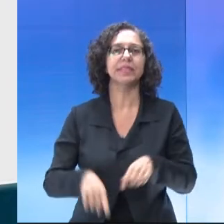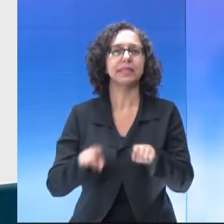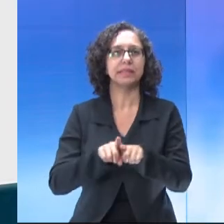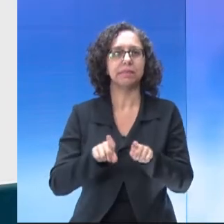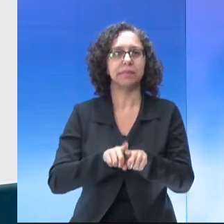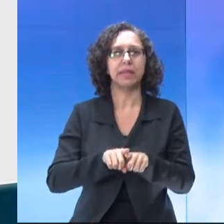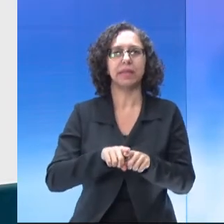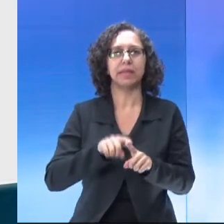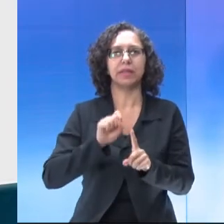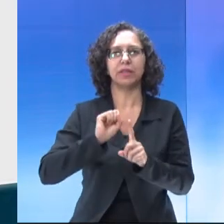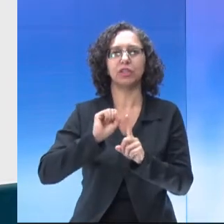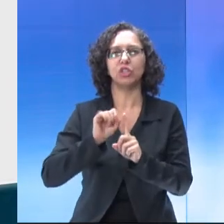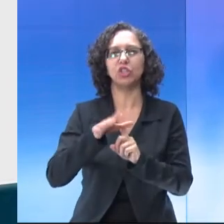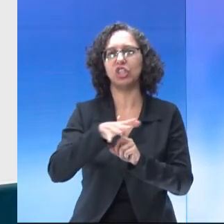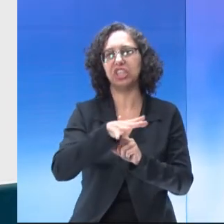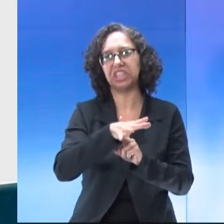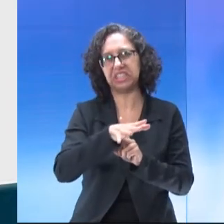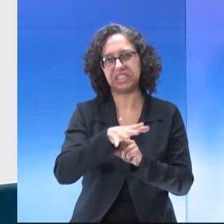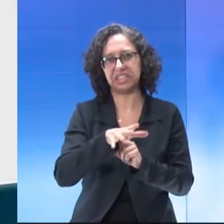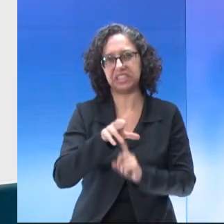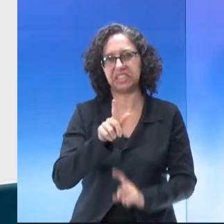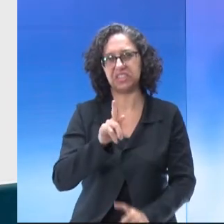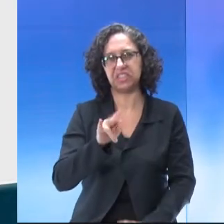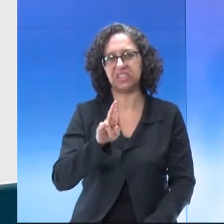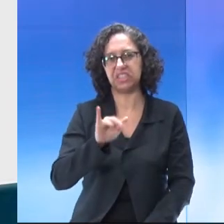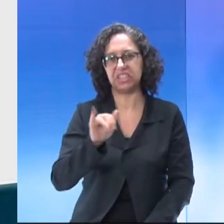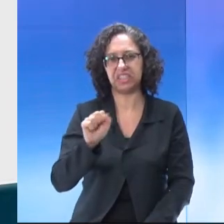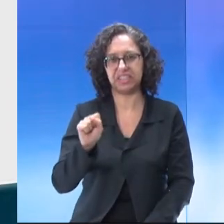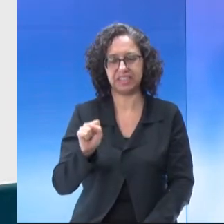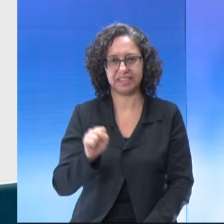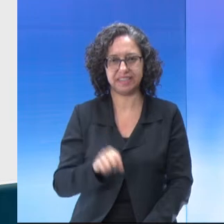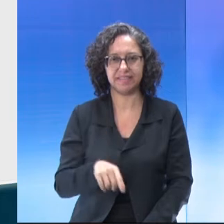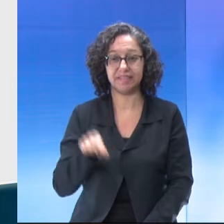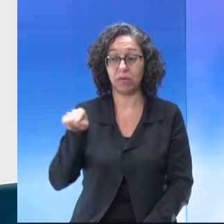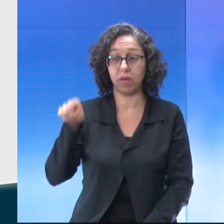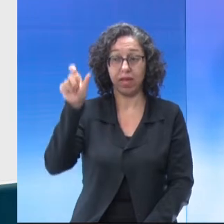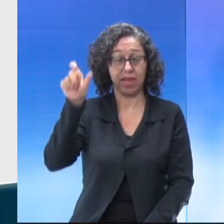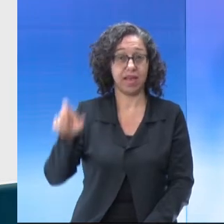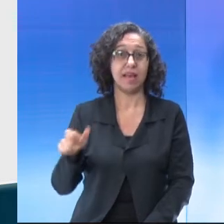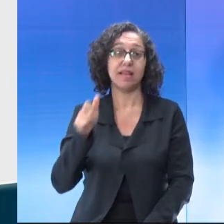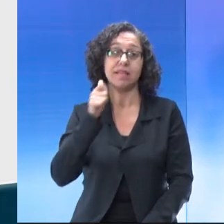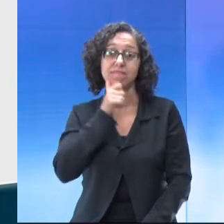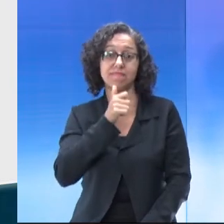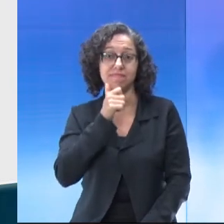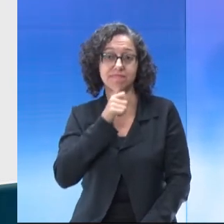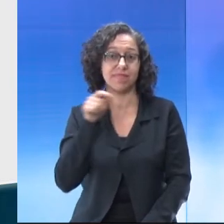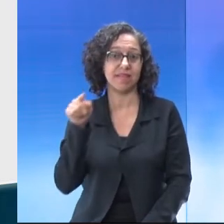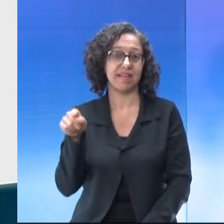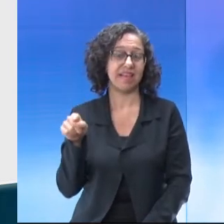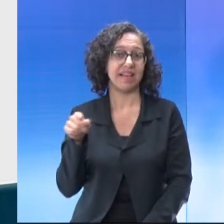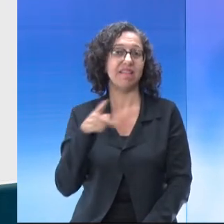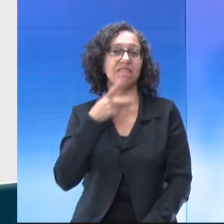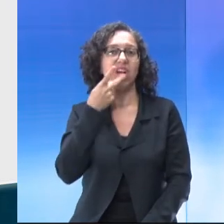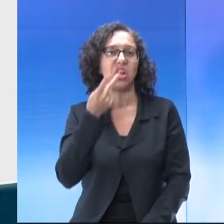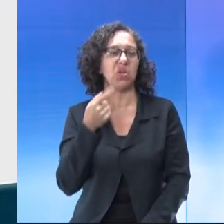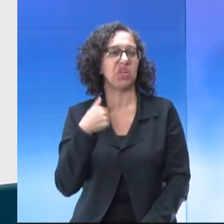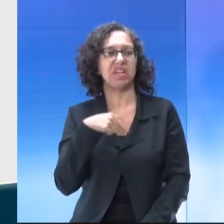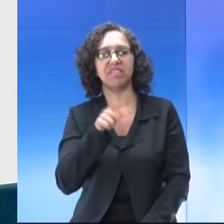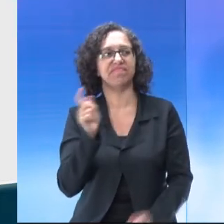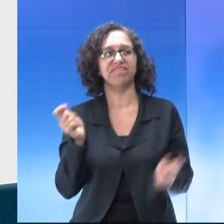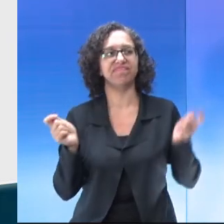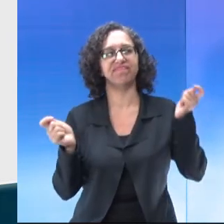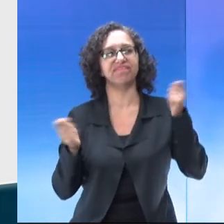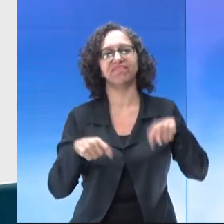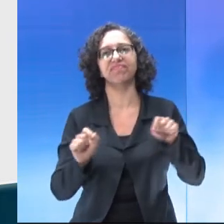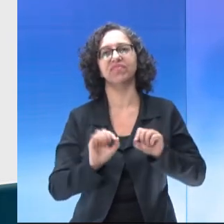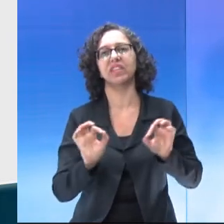Gírias. A Cibele diz que não rolou as vendas de bilhetes. Não rolou é uma gíria, né? É aí geralmente do